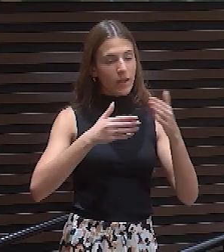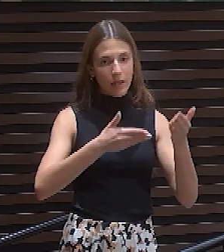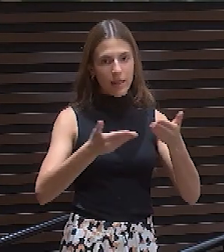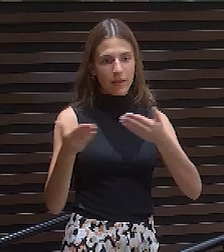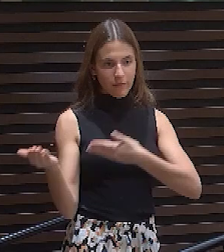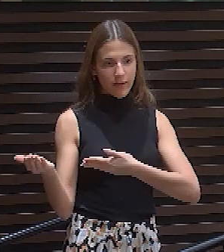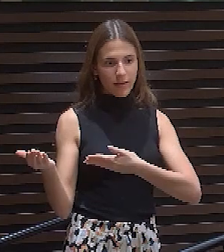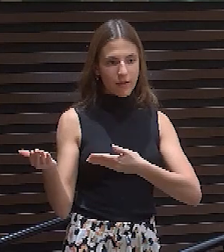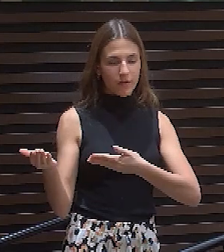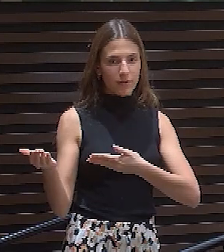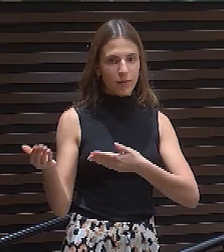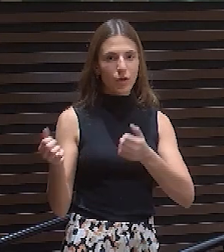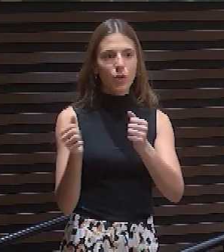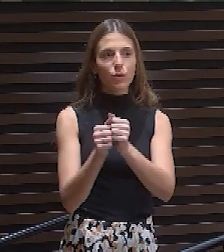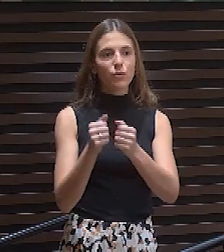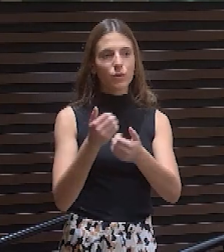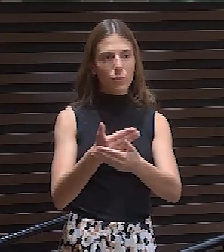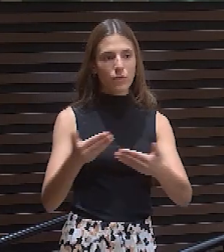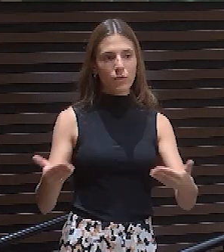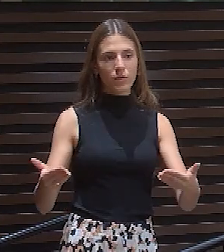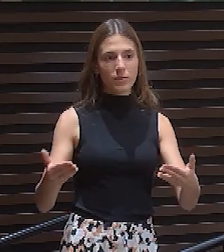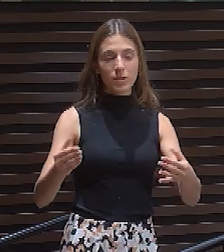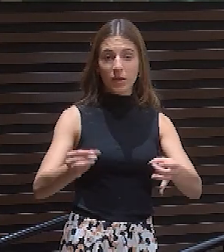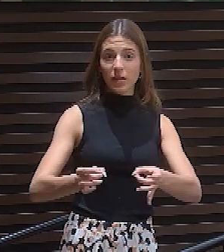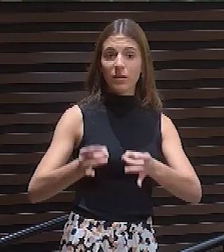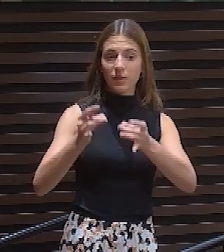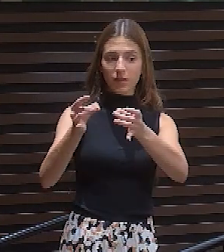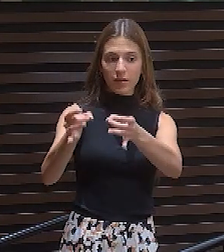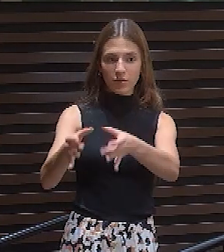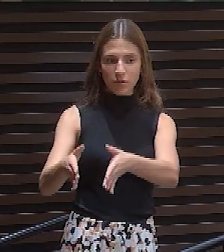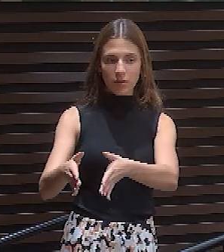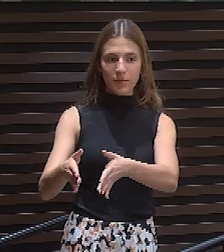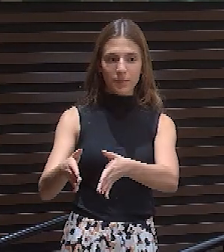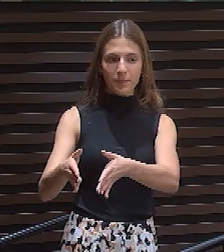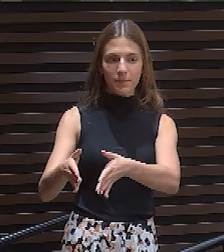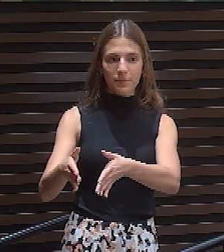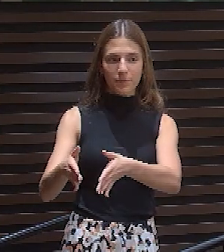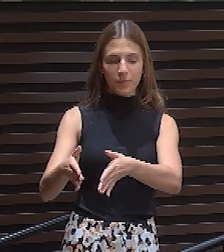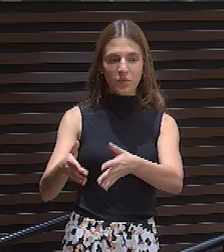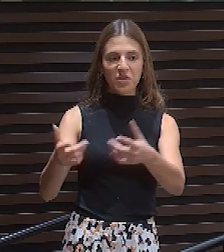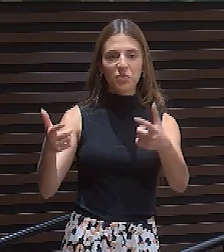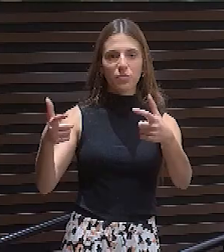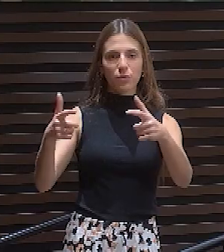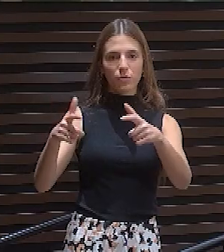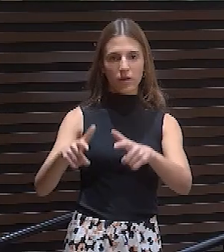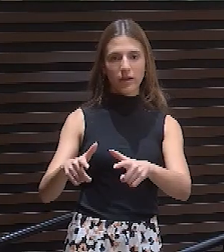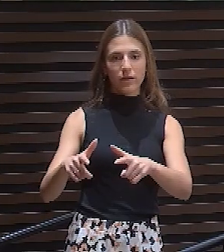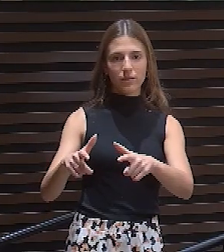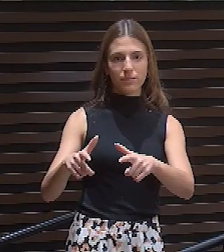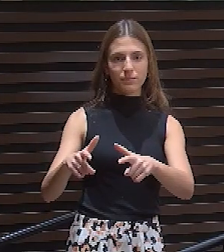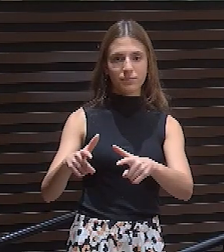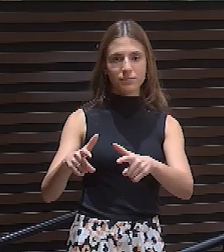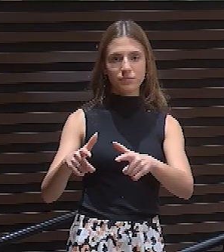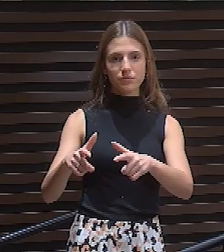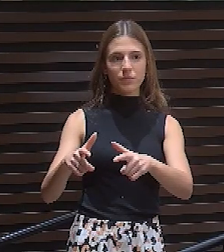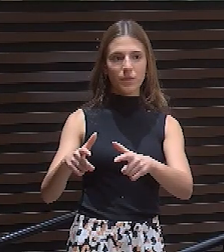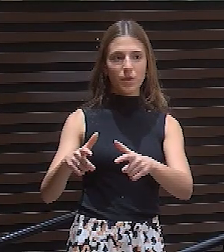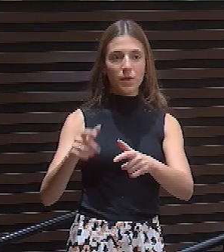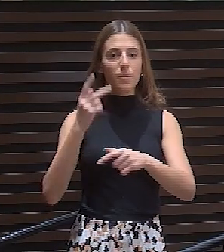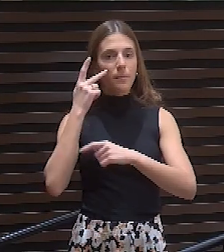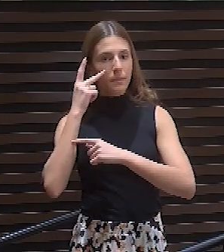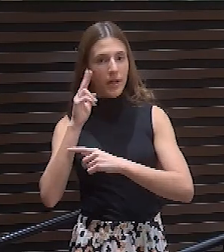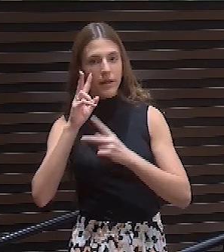convosco, e depositai-as no alojamento em um lugar de passar a